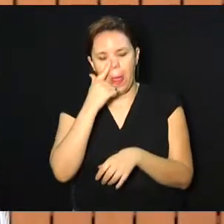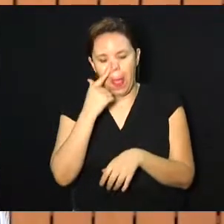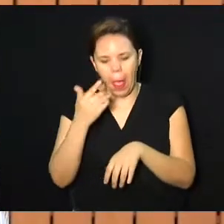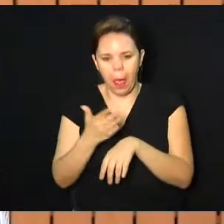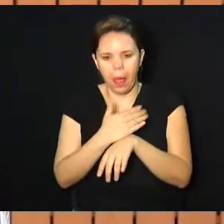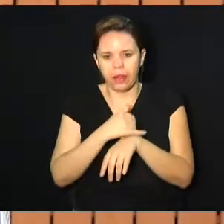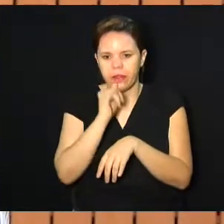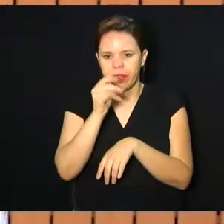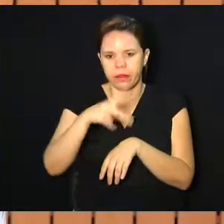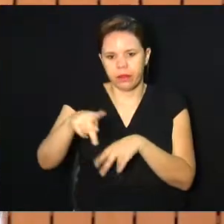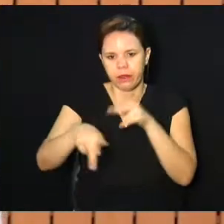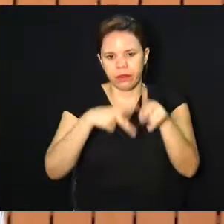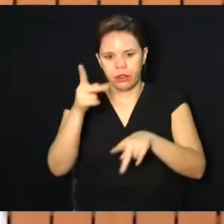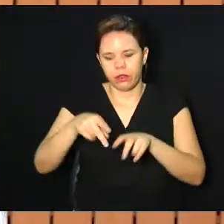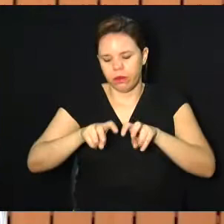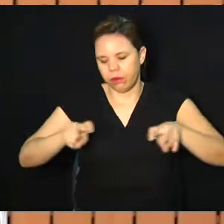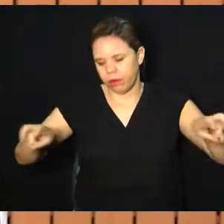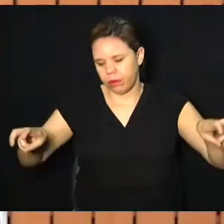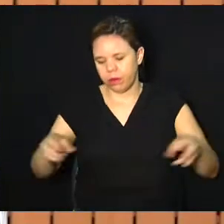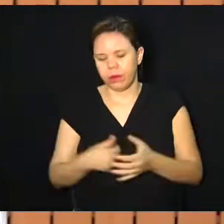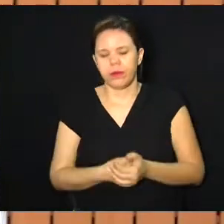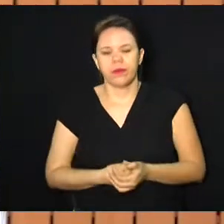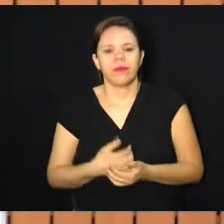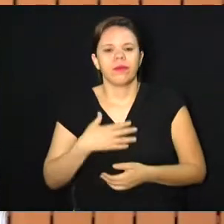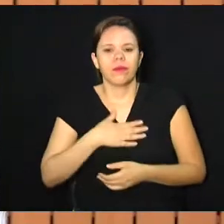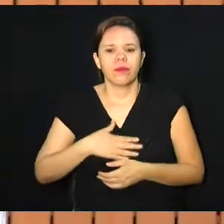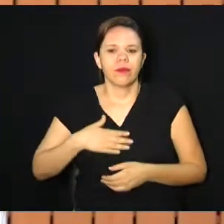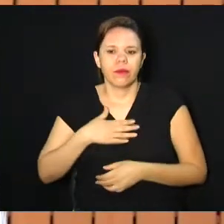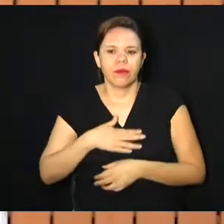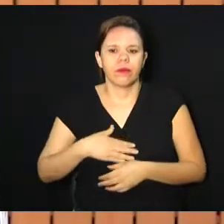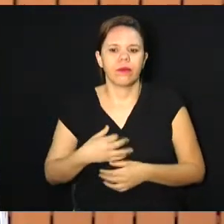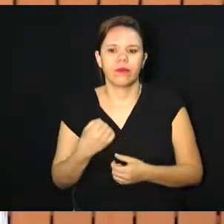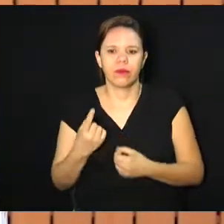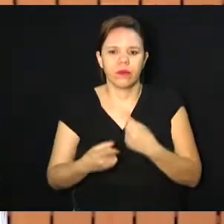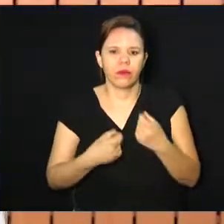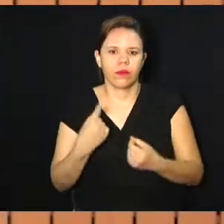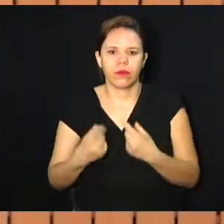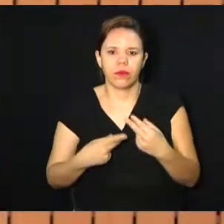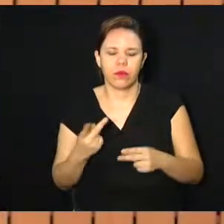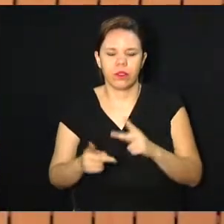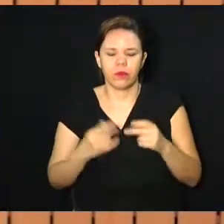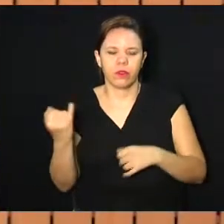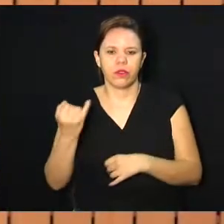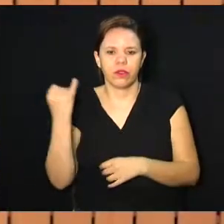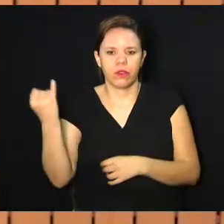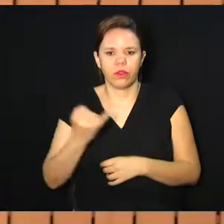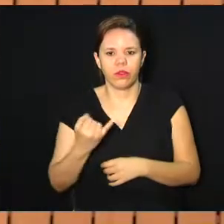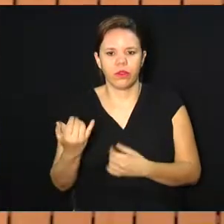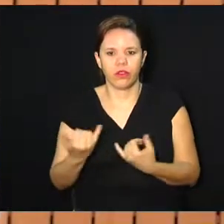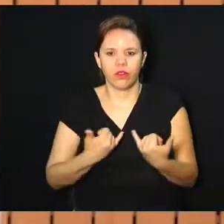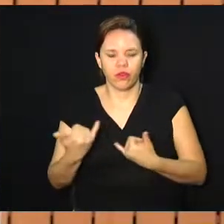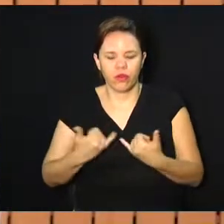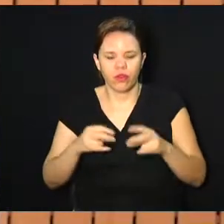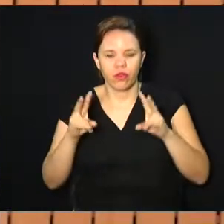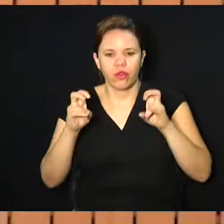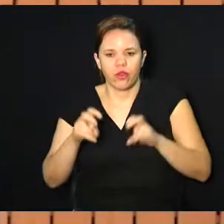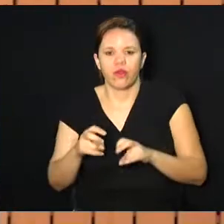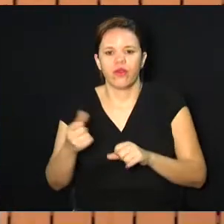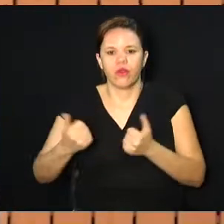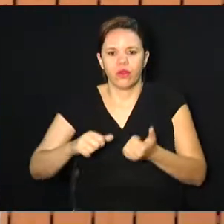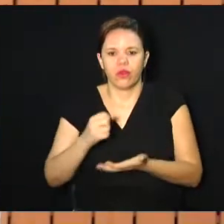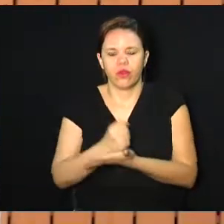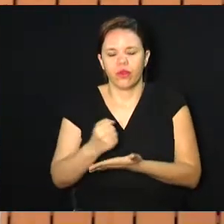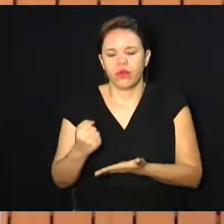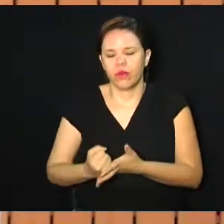aos demais membros da mesa, eu gostaria de trazer algumas importantes informações sobre a licitação do